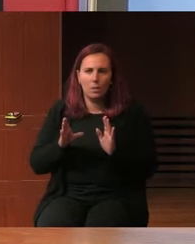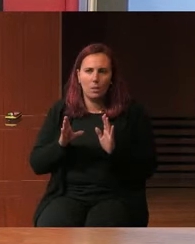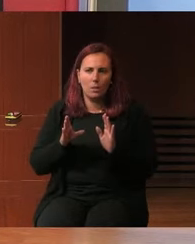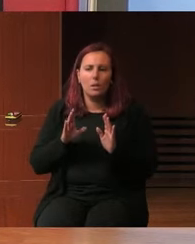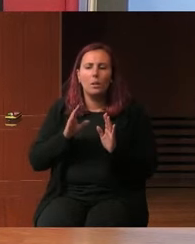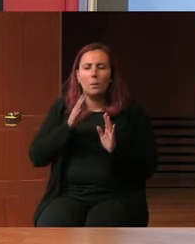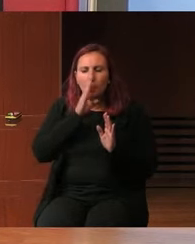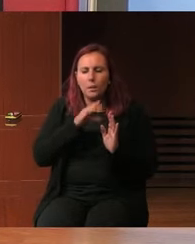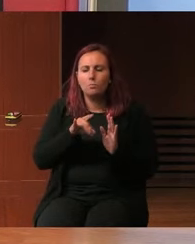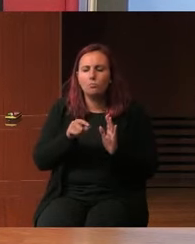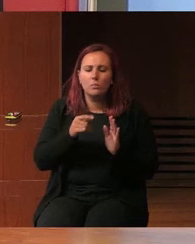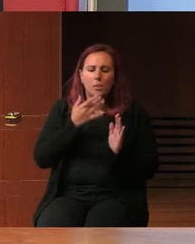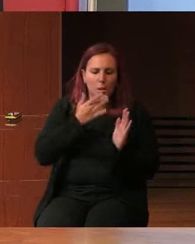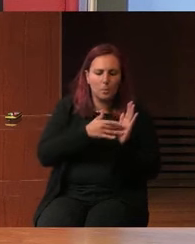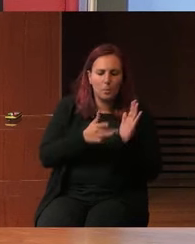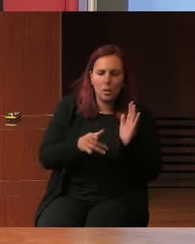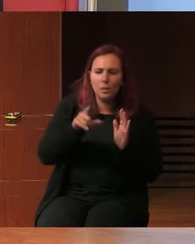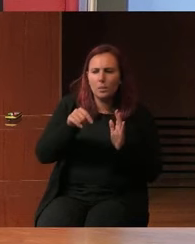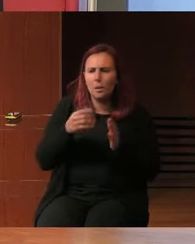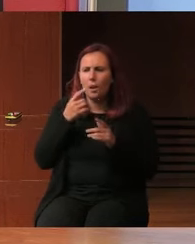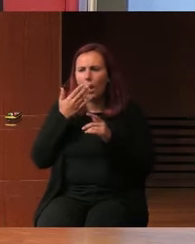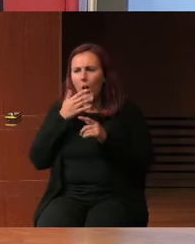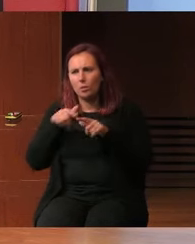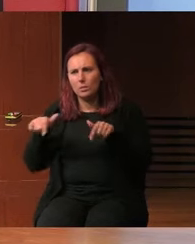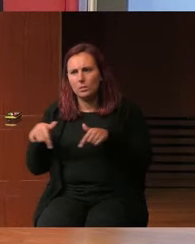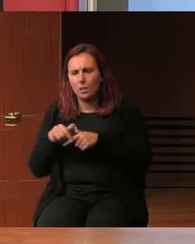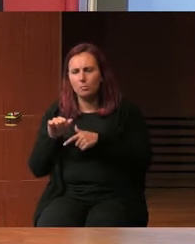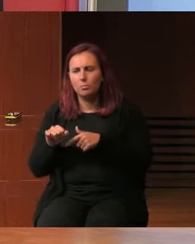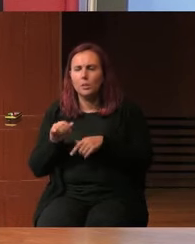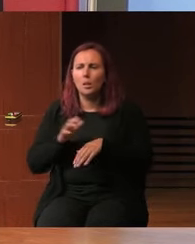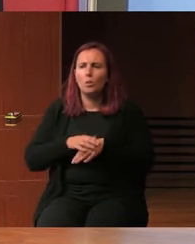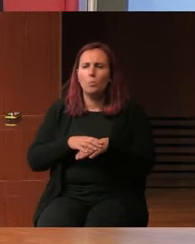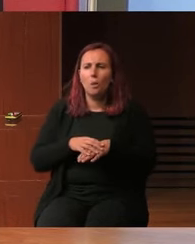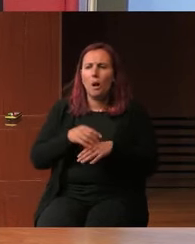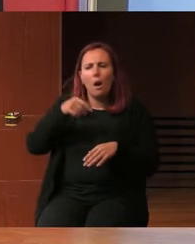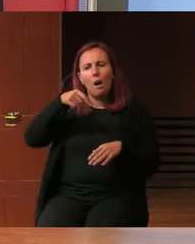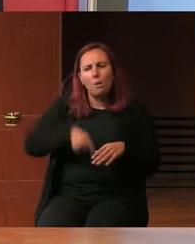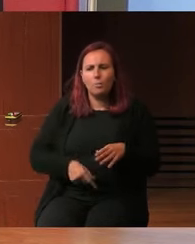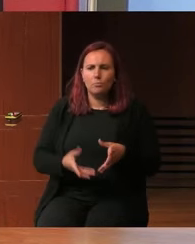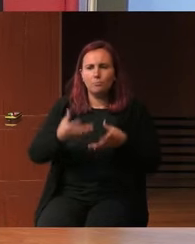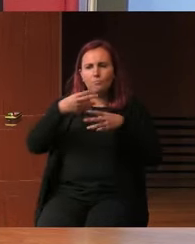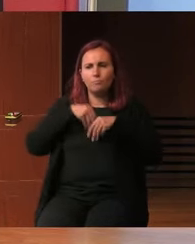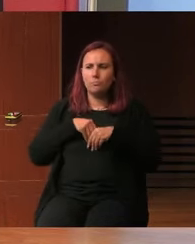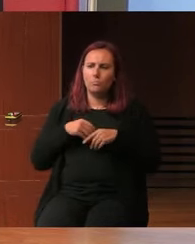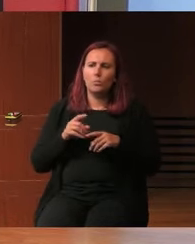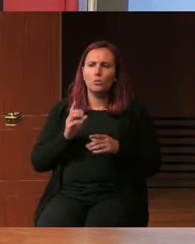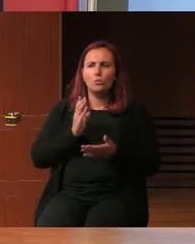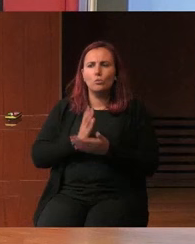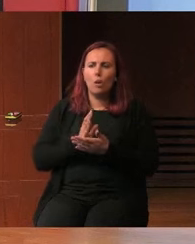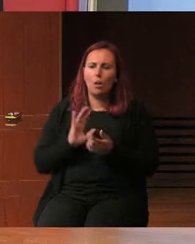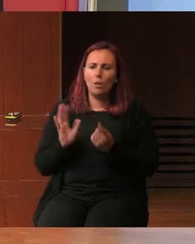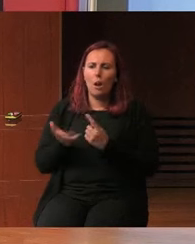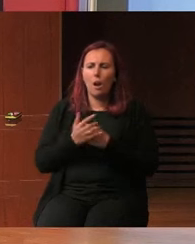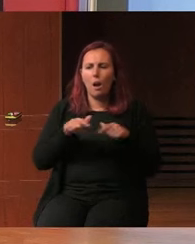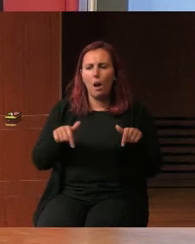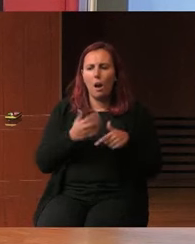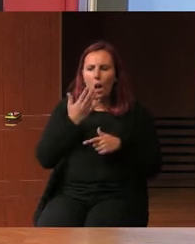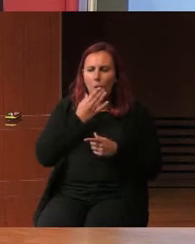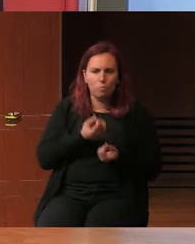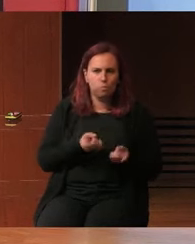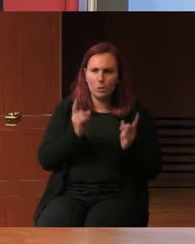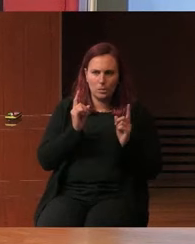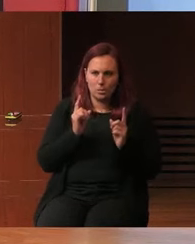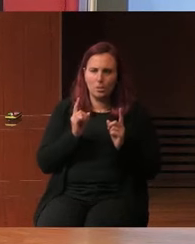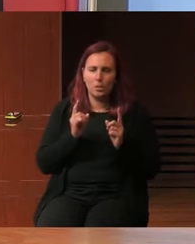precisam de treino na sala de aula, ou seja, não se adquirem só no contexto de sala de aula